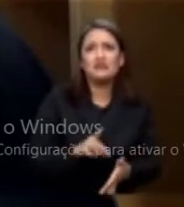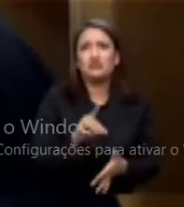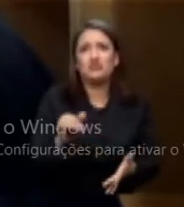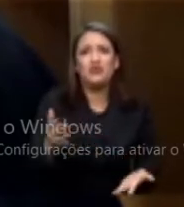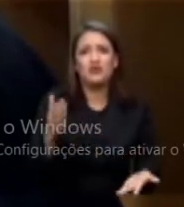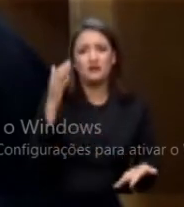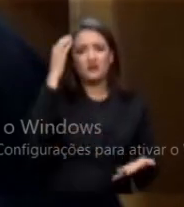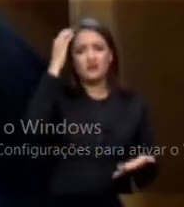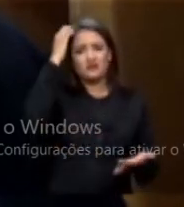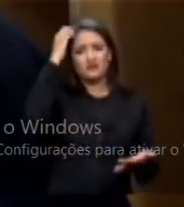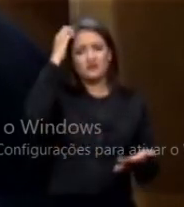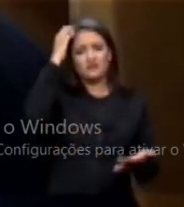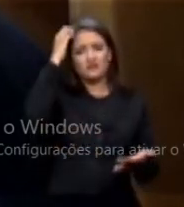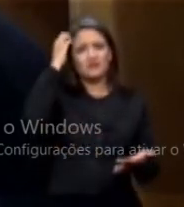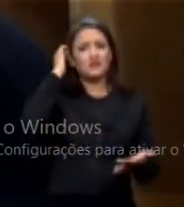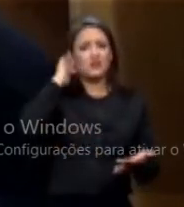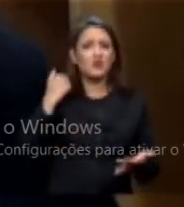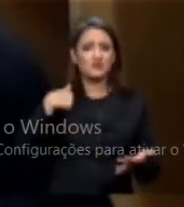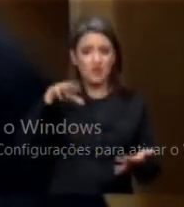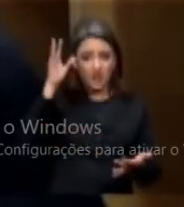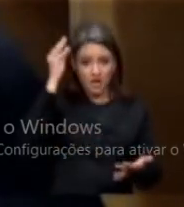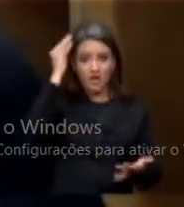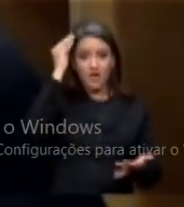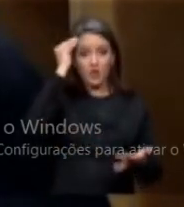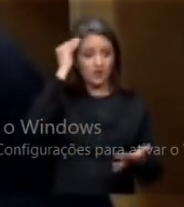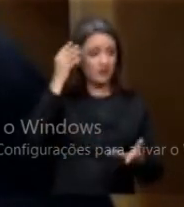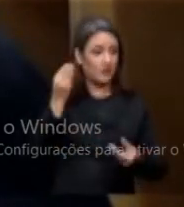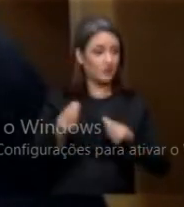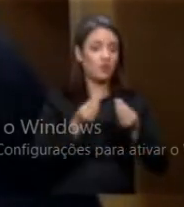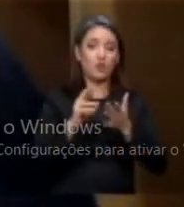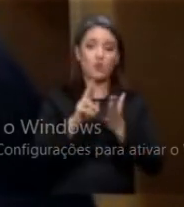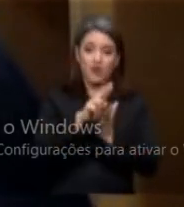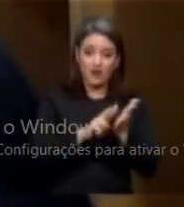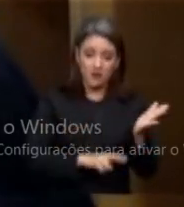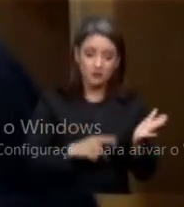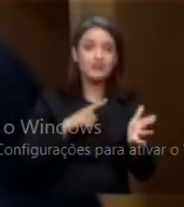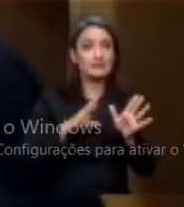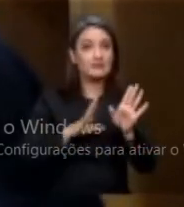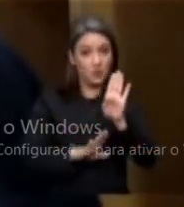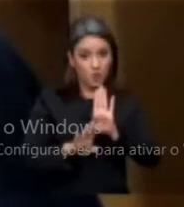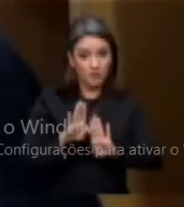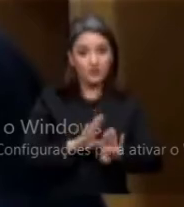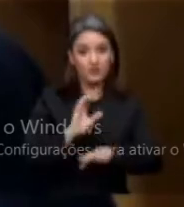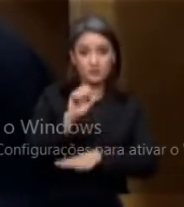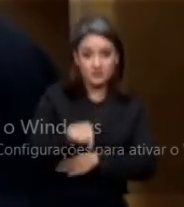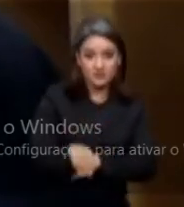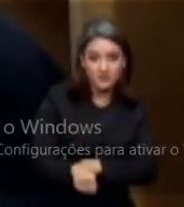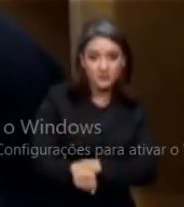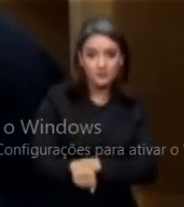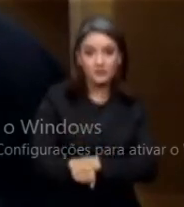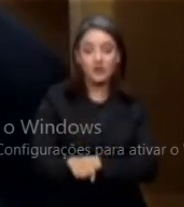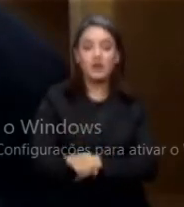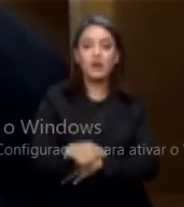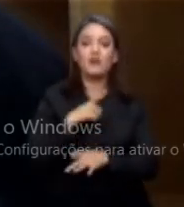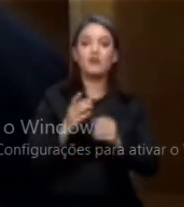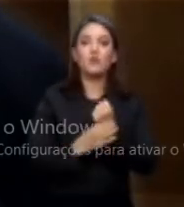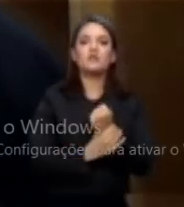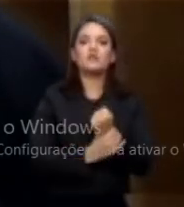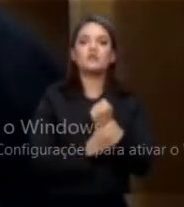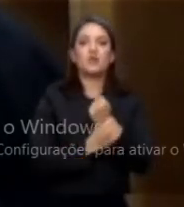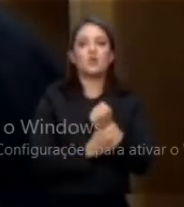eu compreendo o capricho do relator em sua cautelar em dar